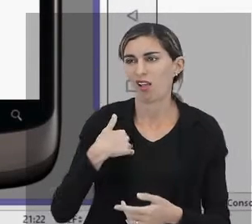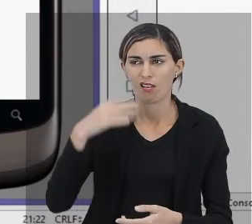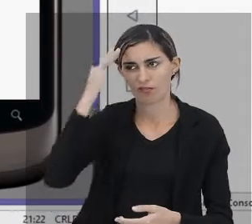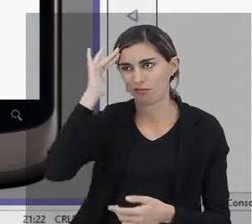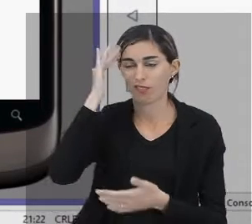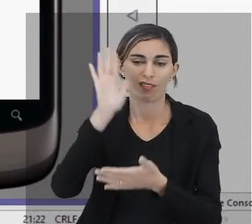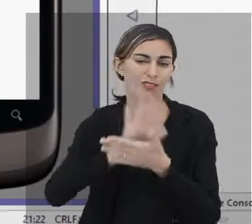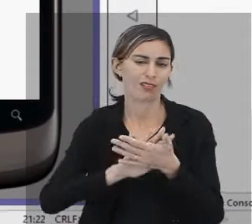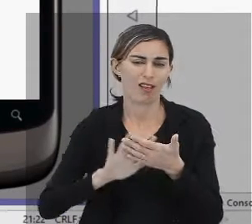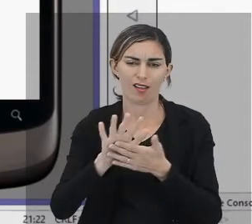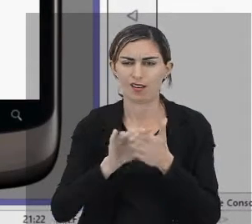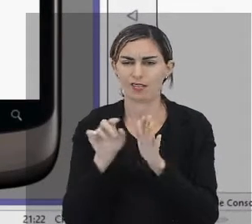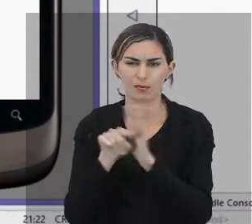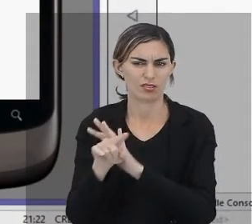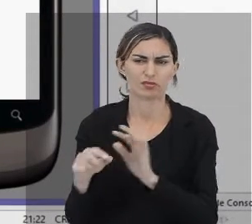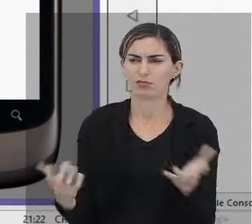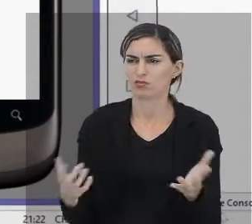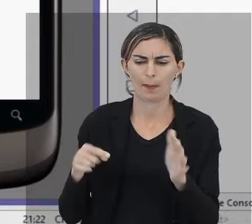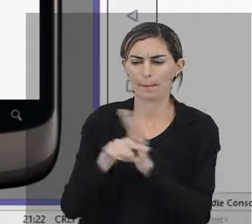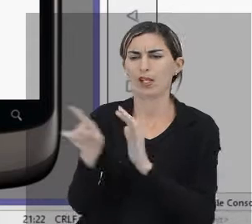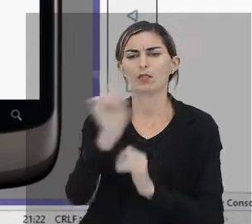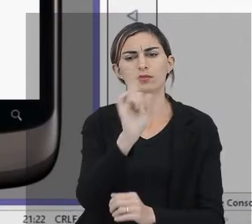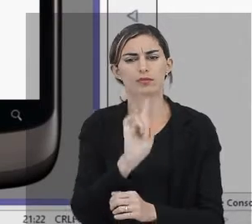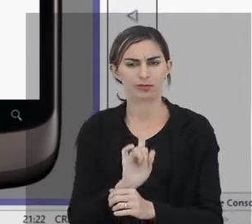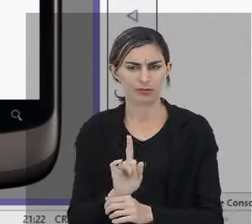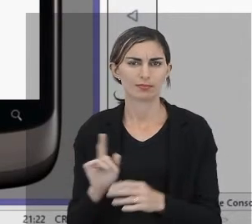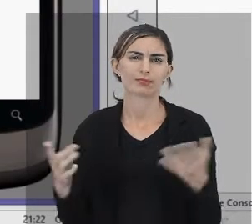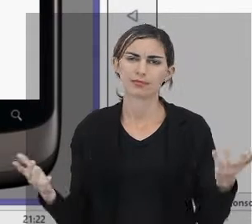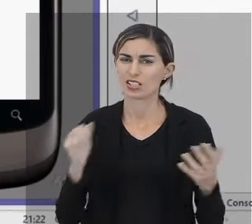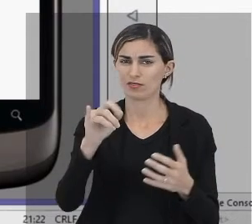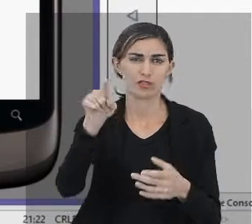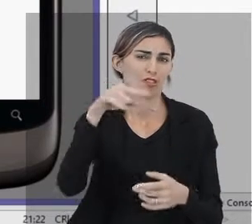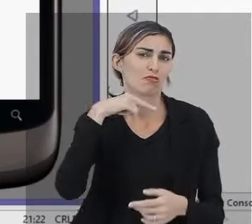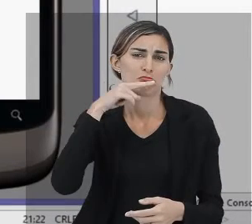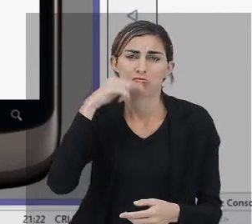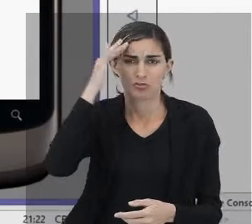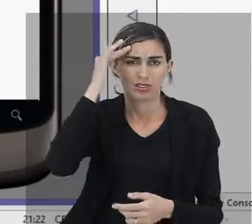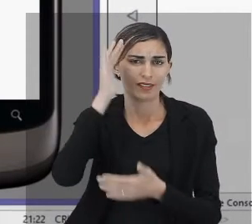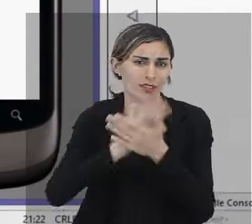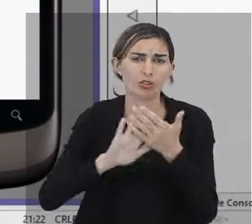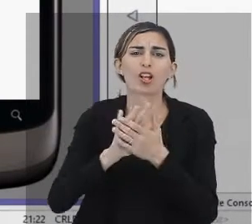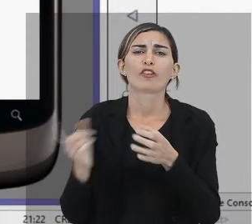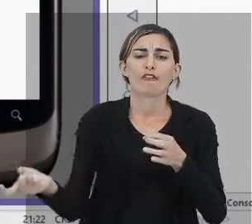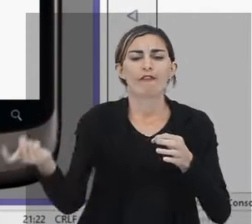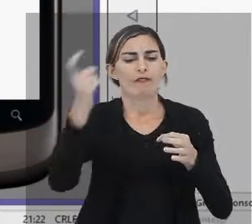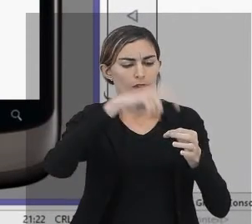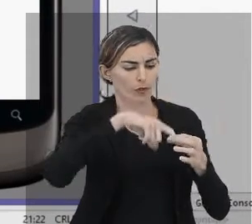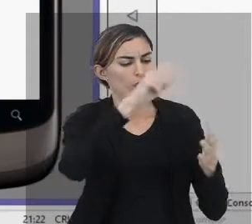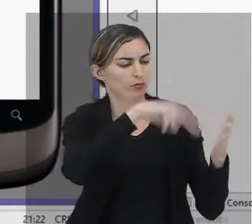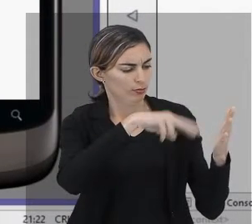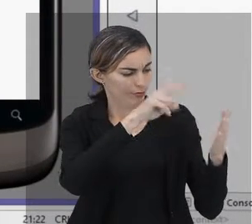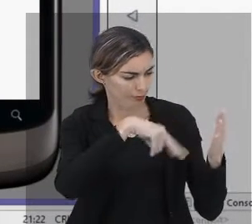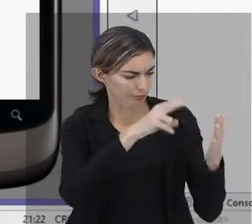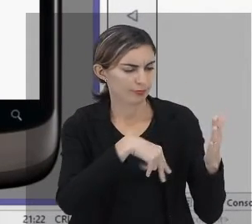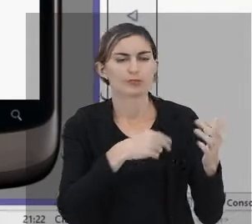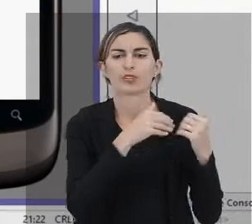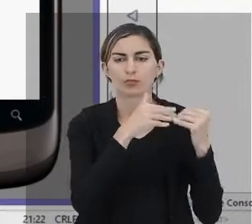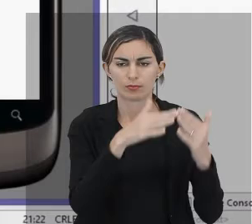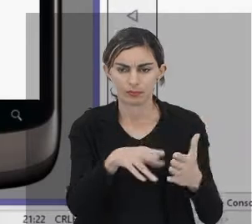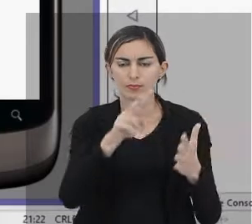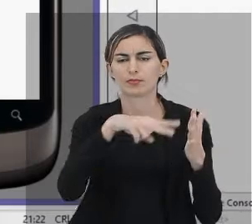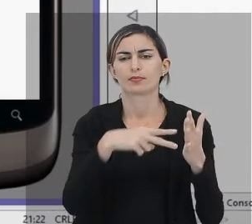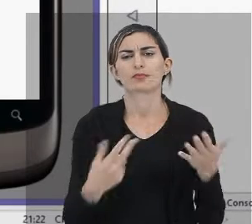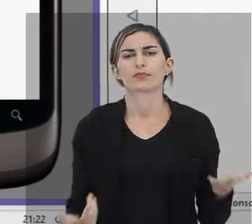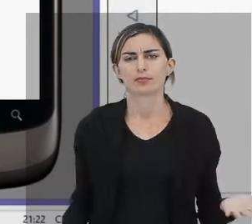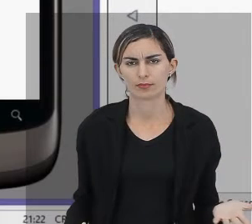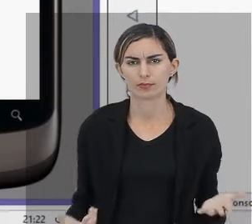não entendi nada. Isso não é uma pergunta. Se você não entendeu nada, você parte do começo e vai ler novamente do